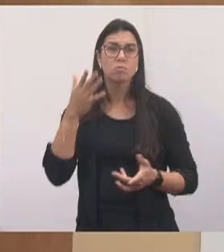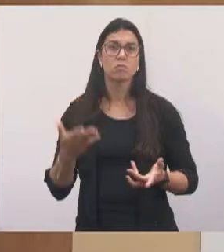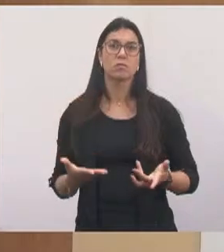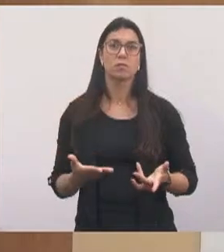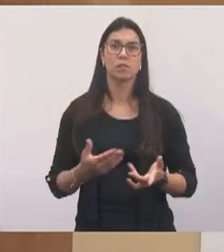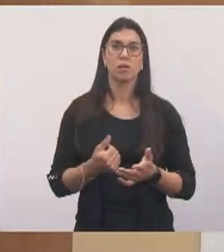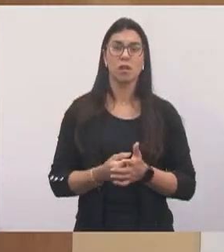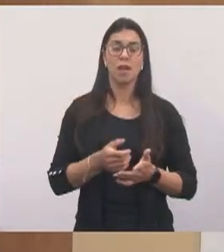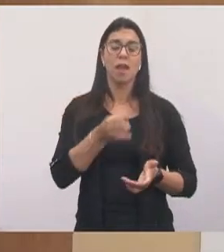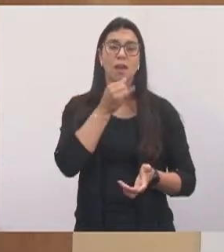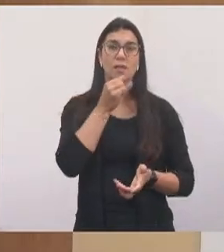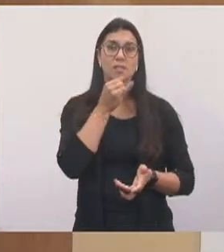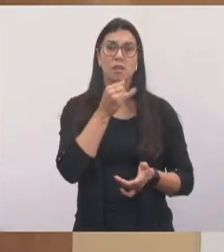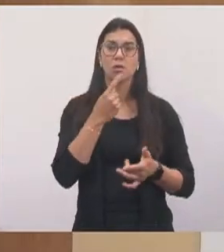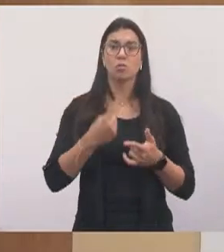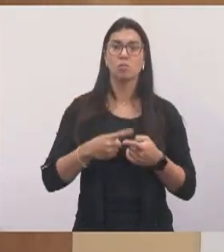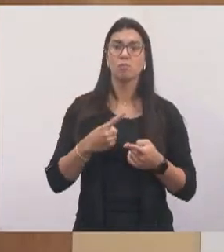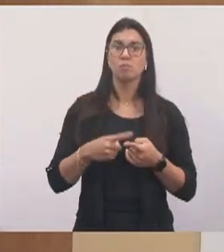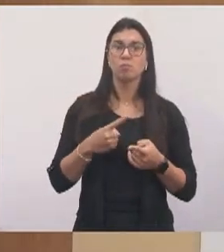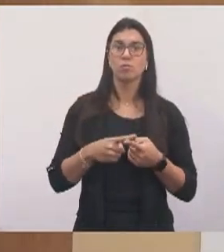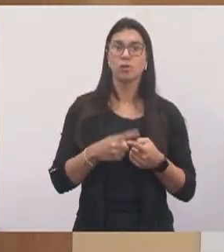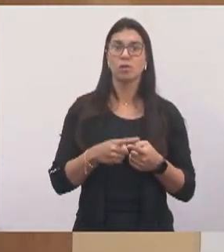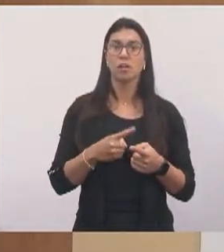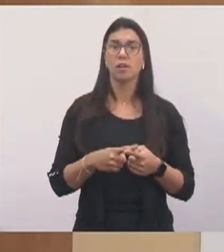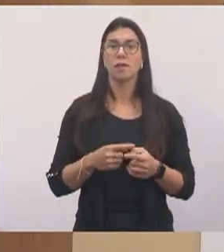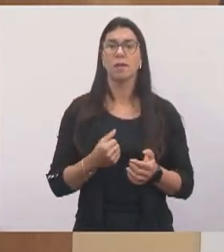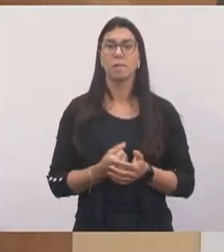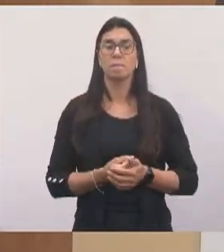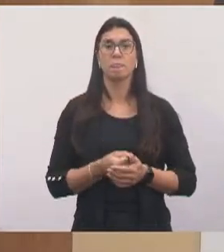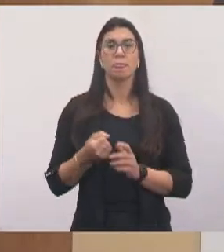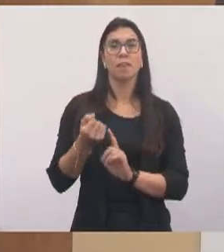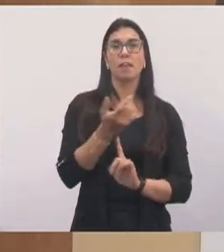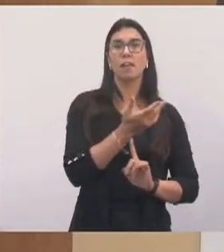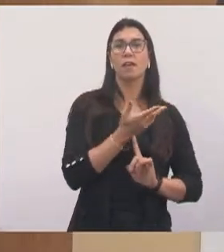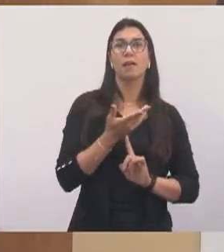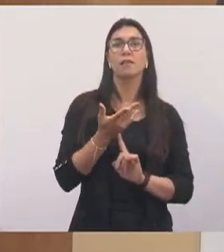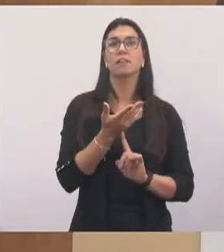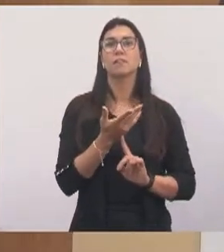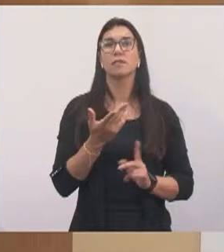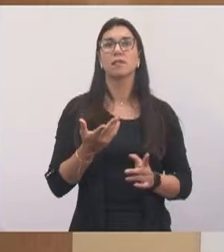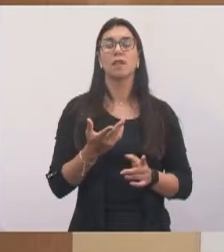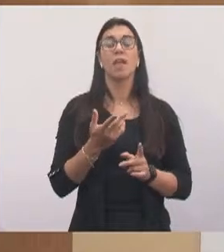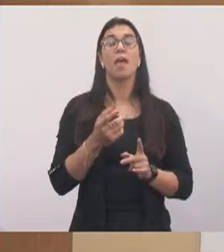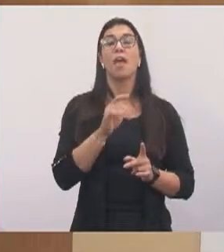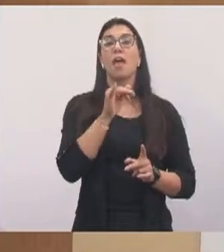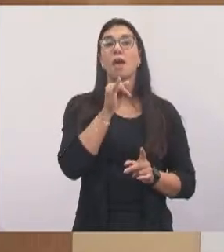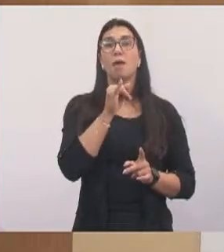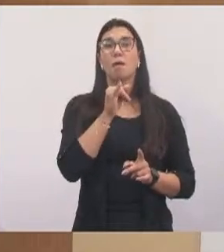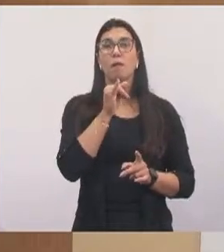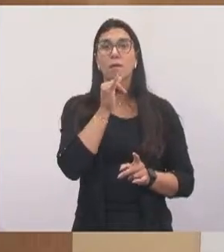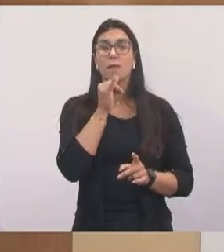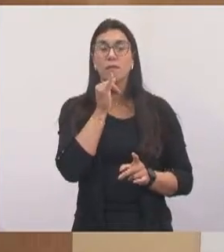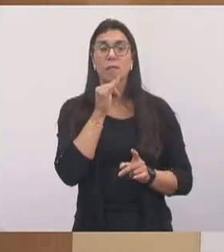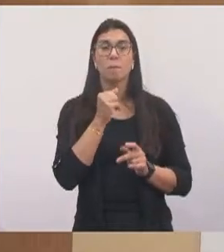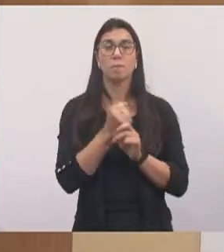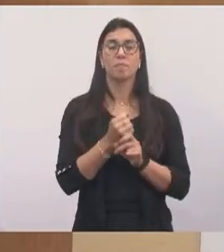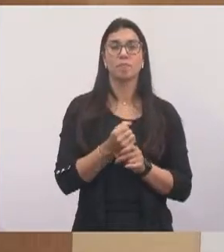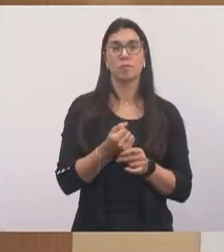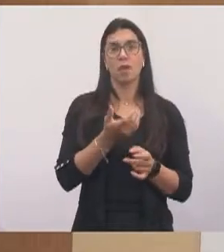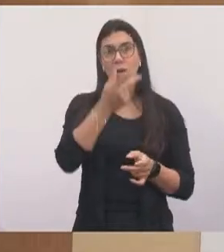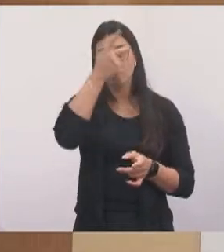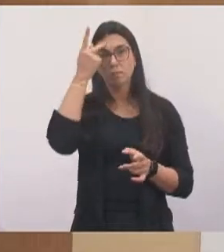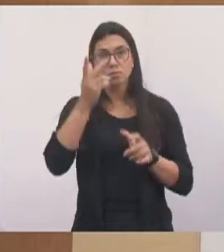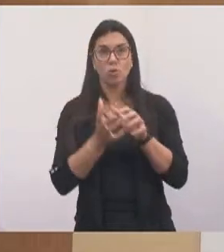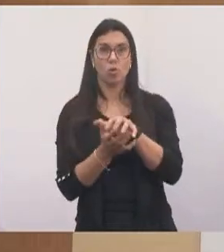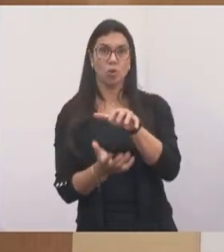aqui. Ora, por que as filas são prioritárias aos idosos? Não é? Porque há uma diferença entre o idoso, entre